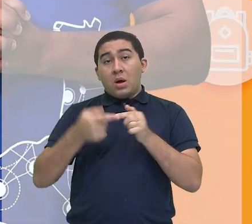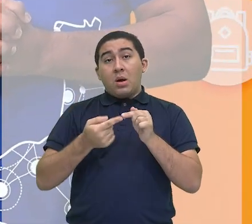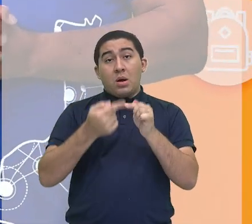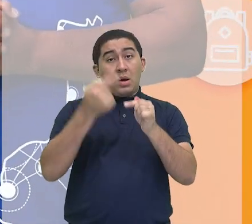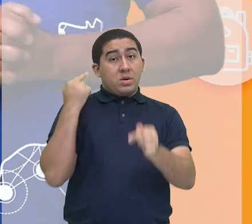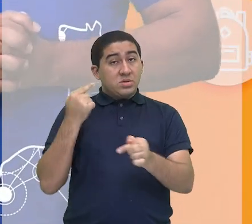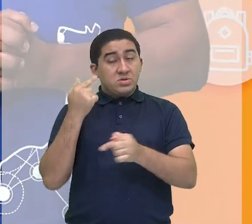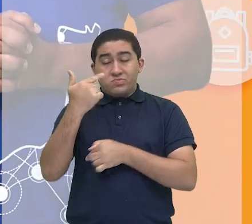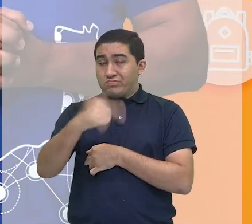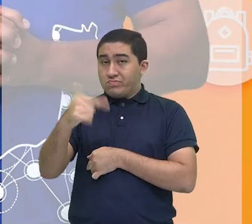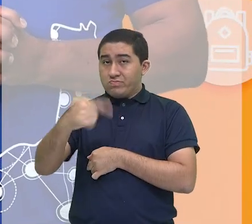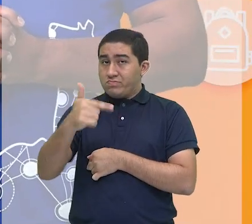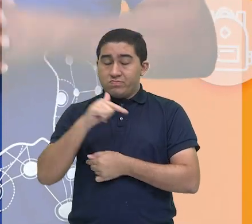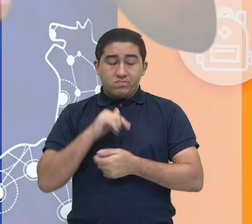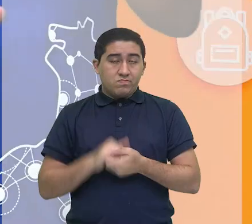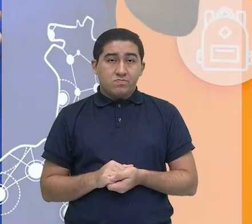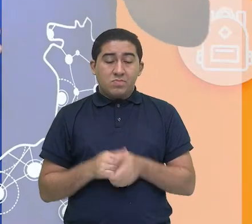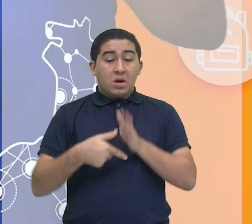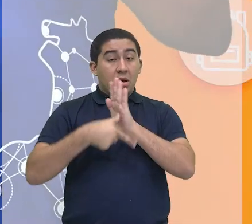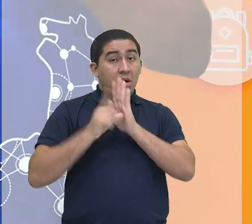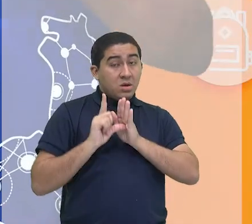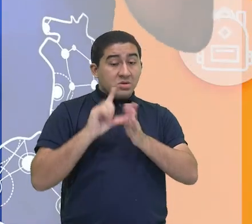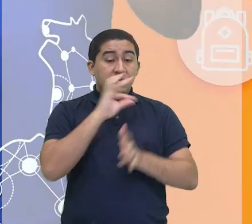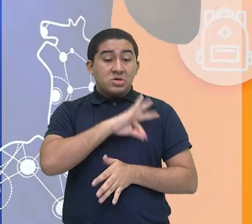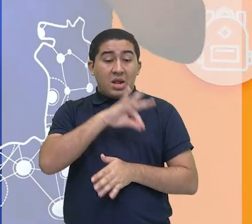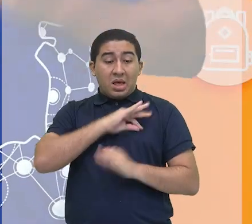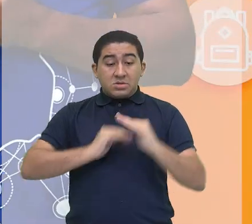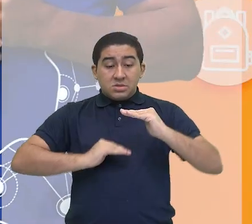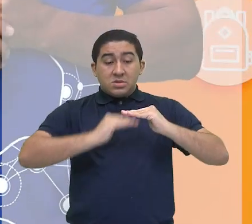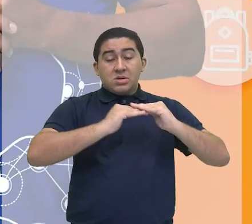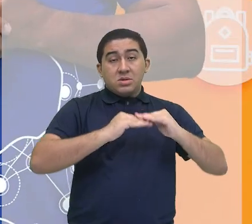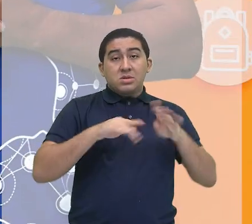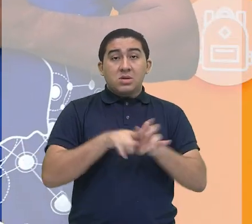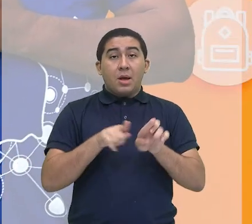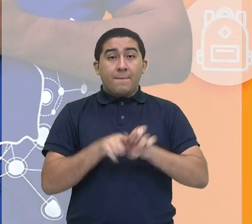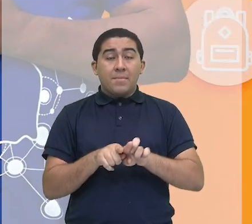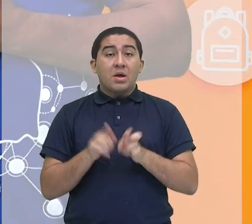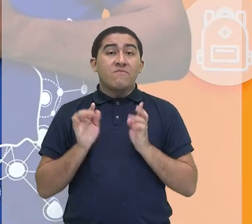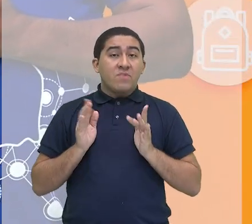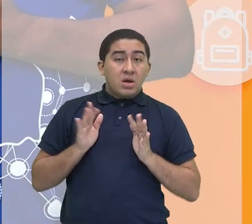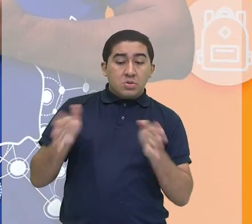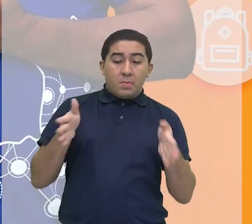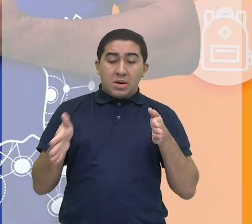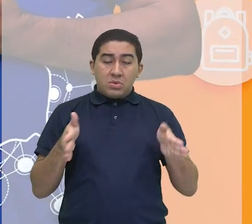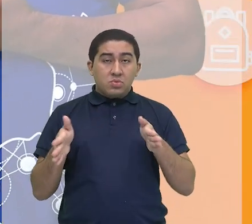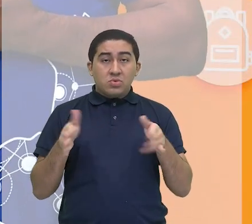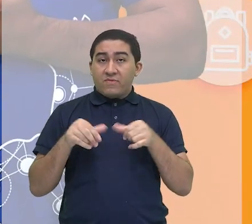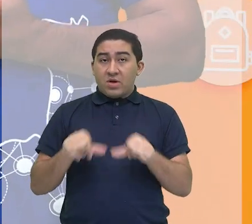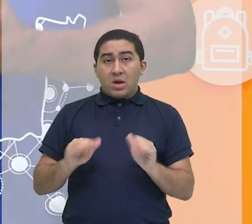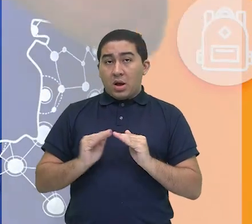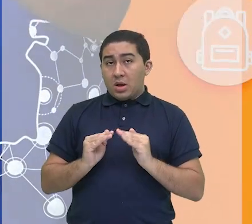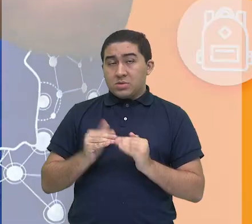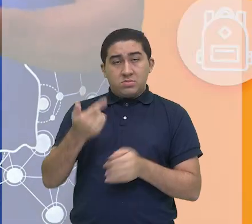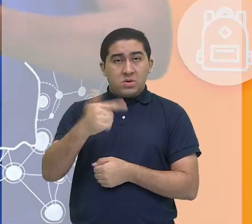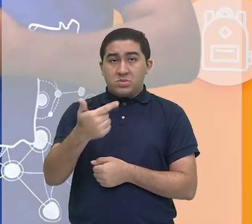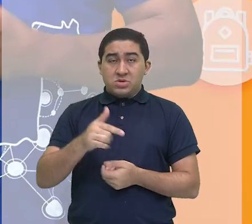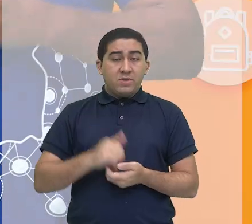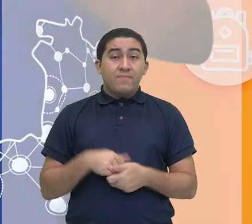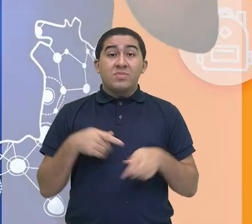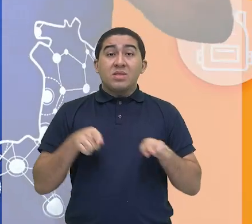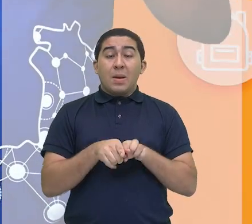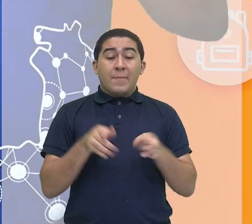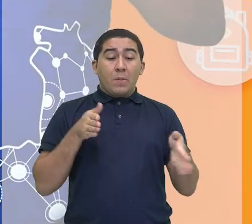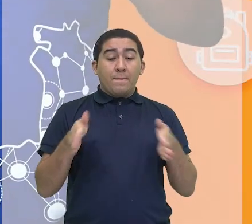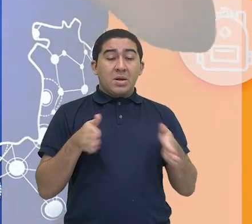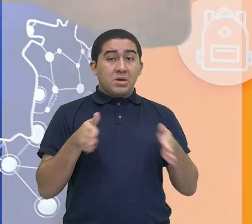tá? Antigamente não existia. Salário mínimo, férias, não existia, né? Licença maternidade,